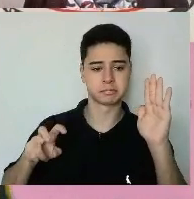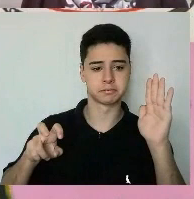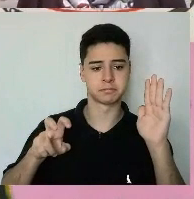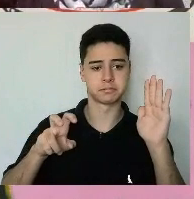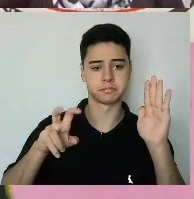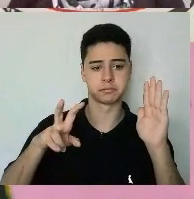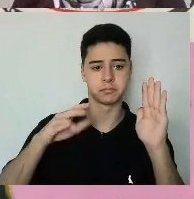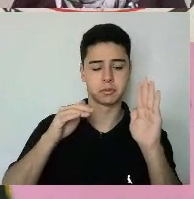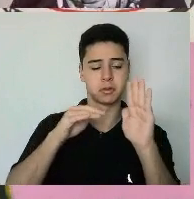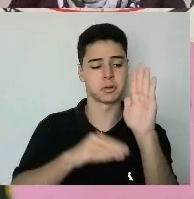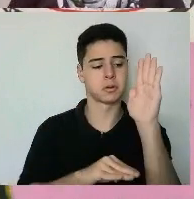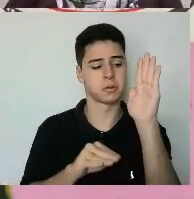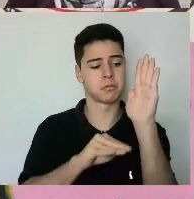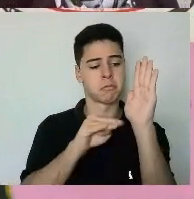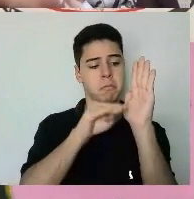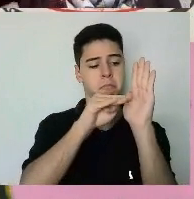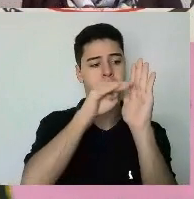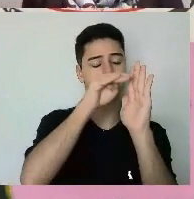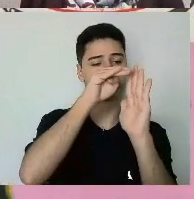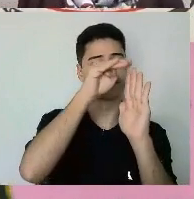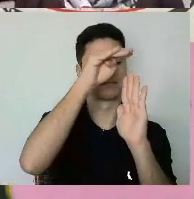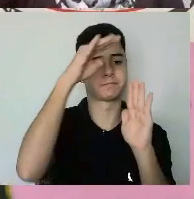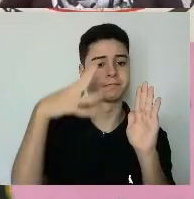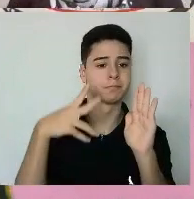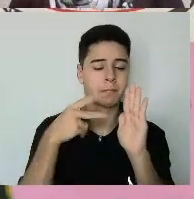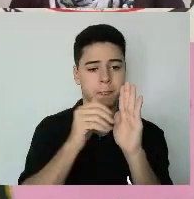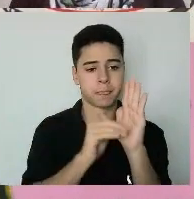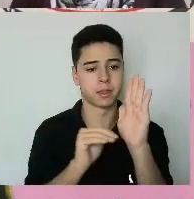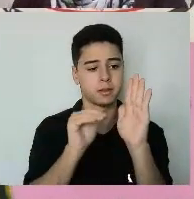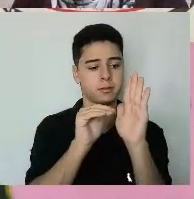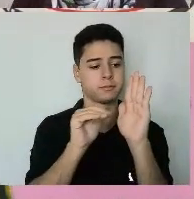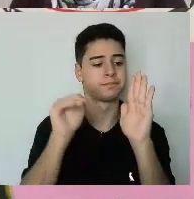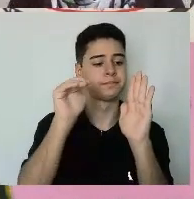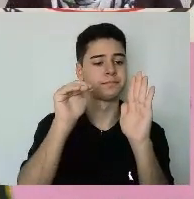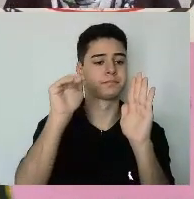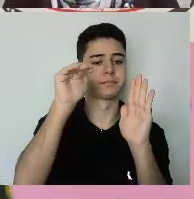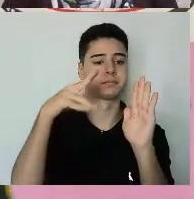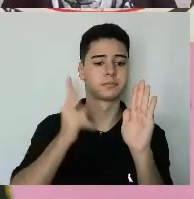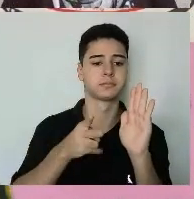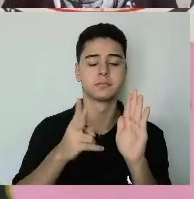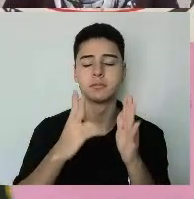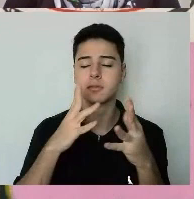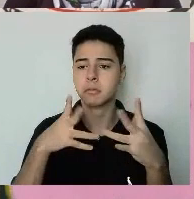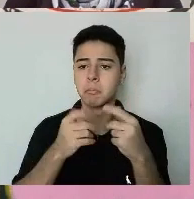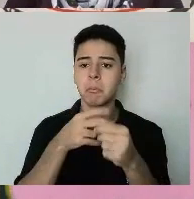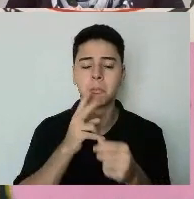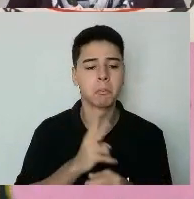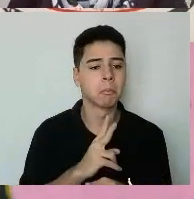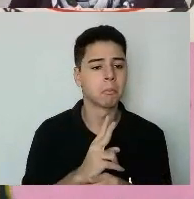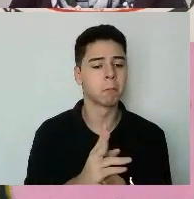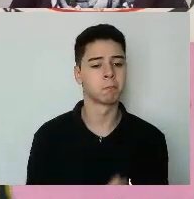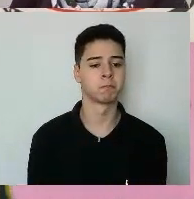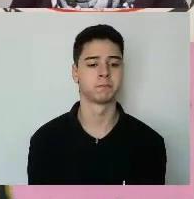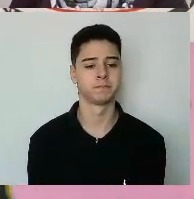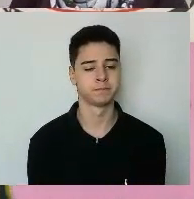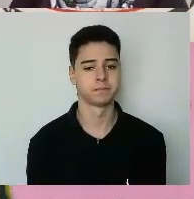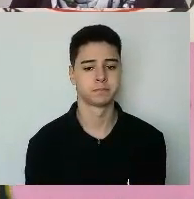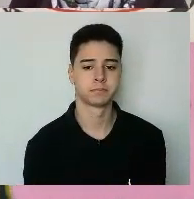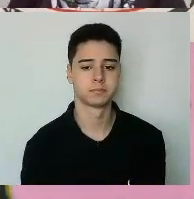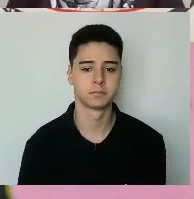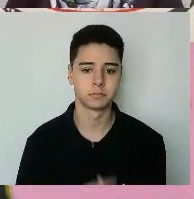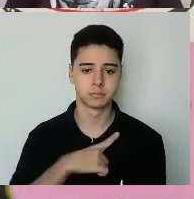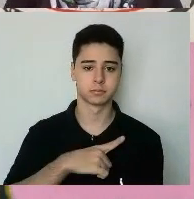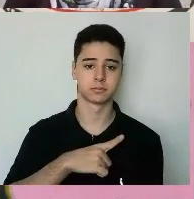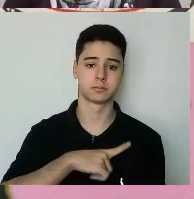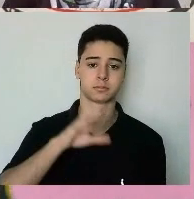crescendo exponencialmente, né? Crescendo à medida que vão subindo e assim por diante. E temos o Tunga, que é